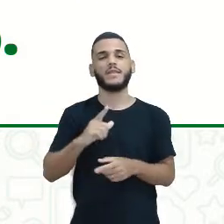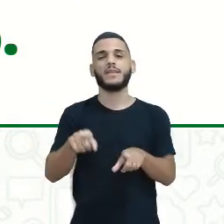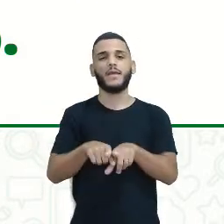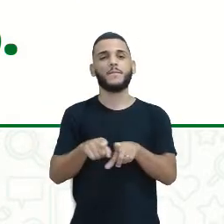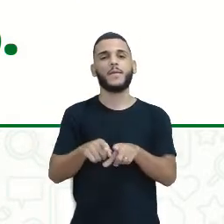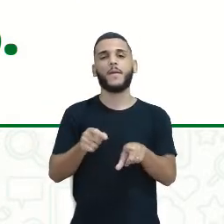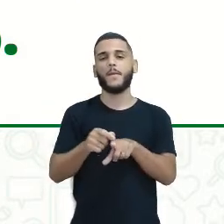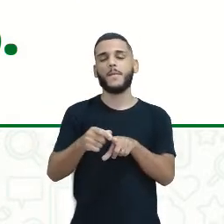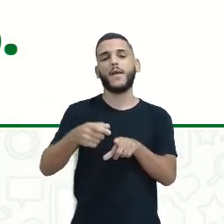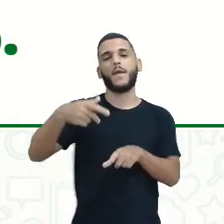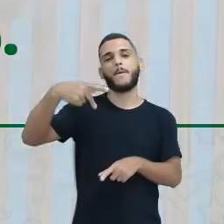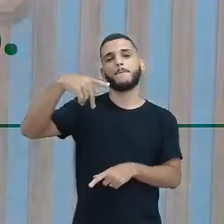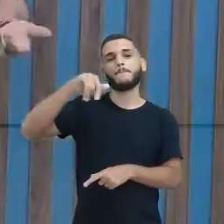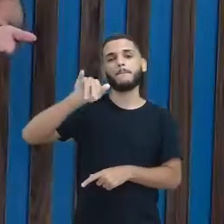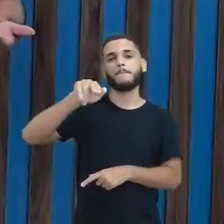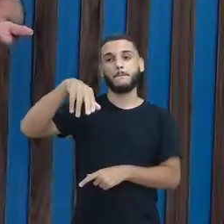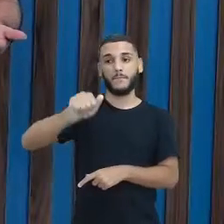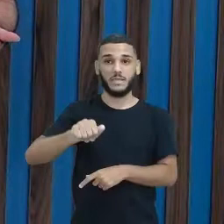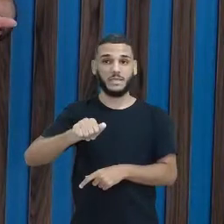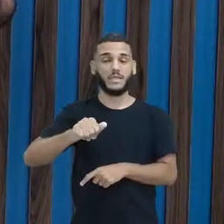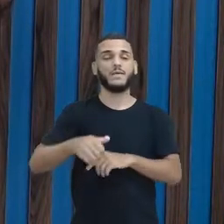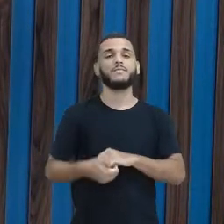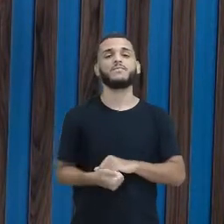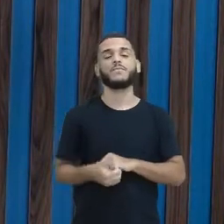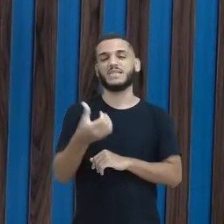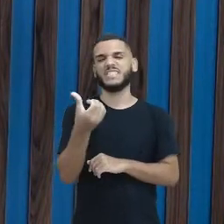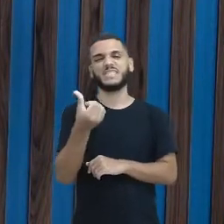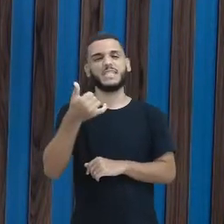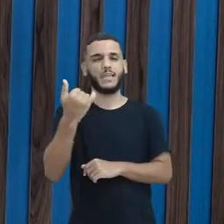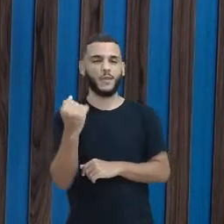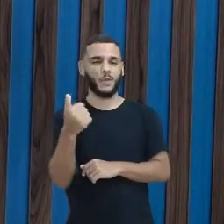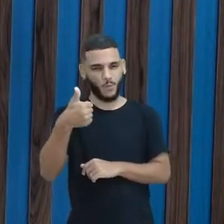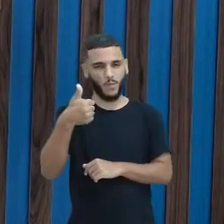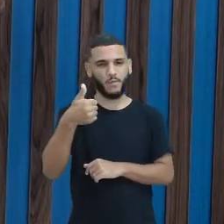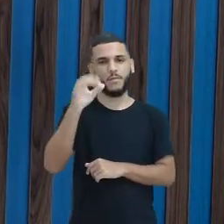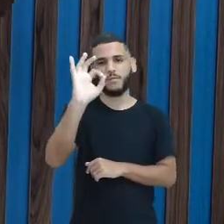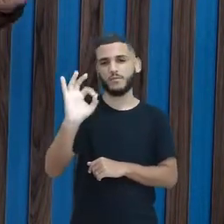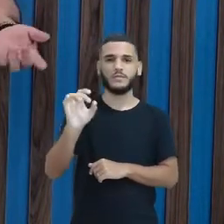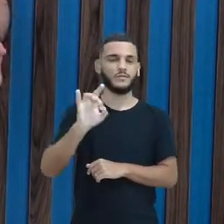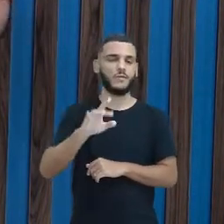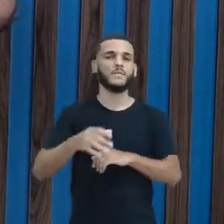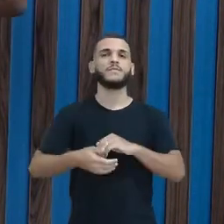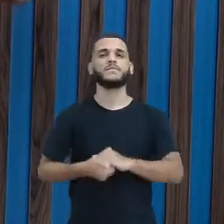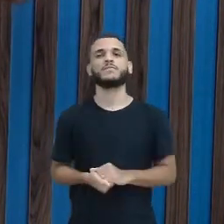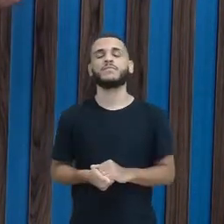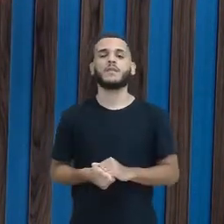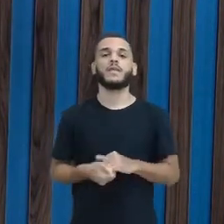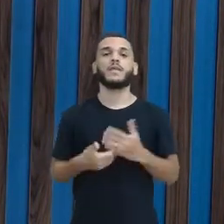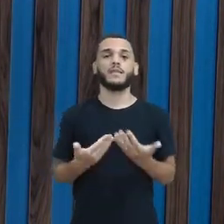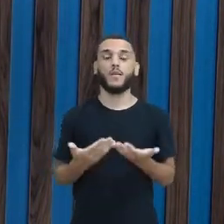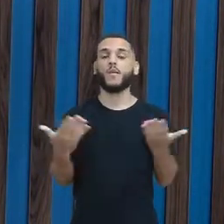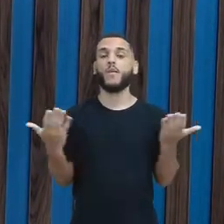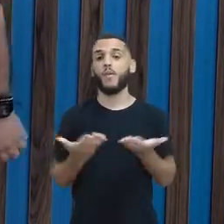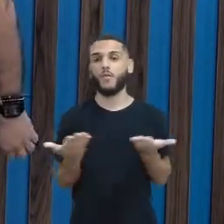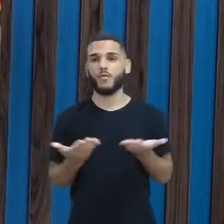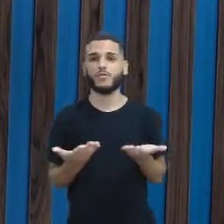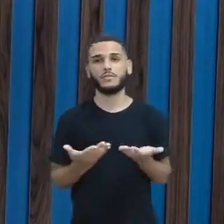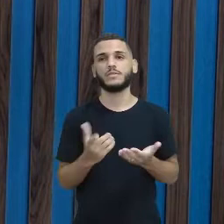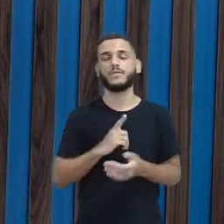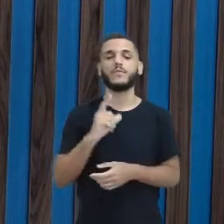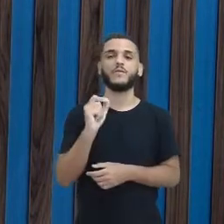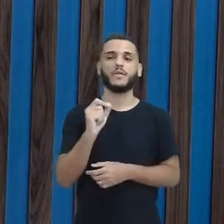com 61% de negros e negras. Então, nesse sentido, atualmente, o que é que a gente tem?